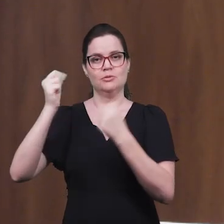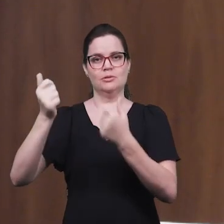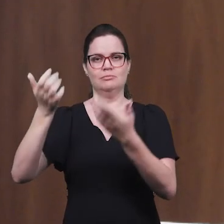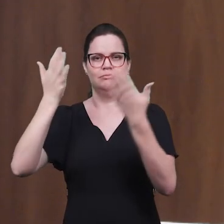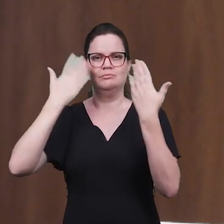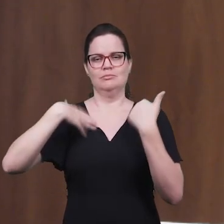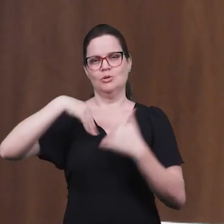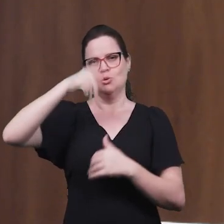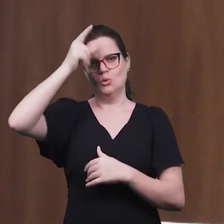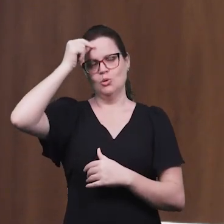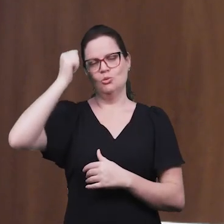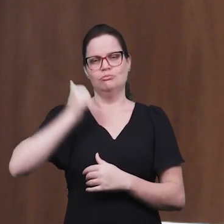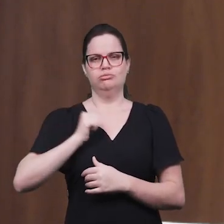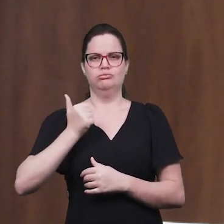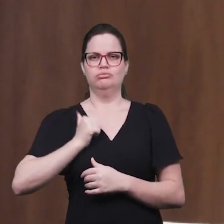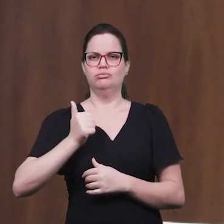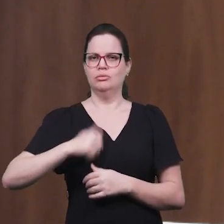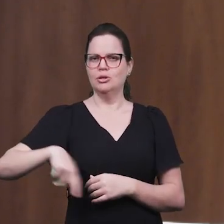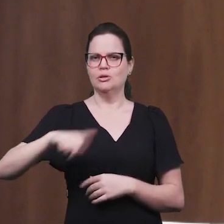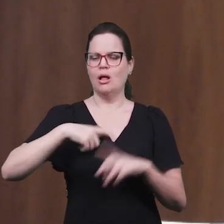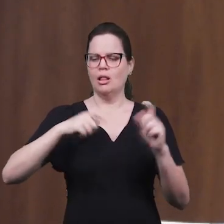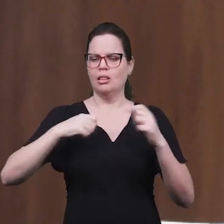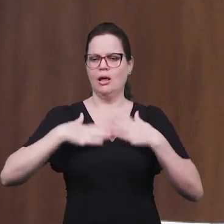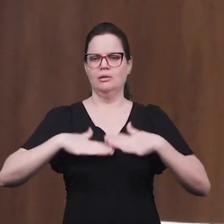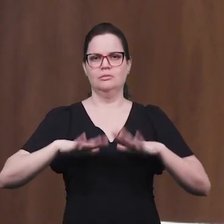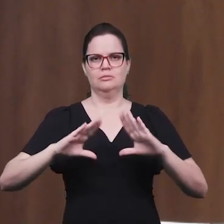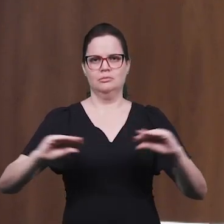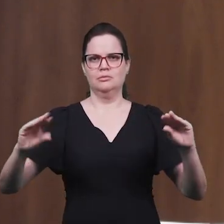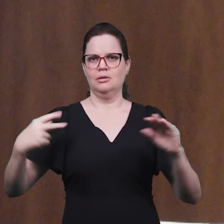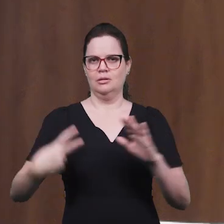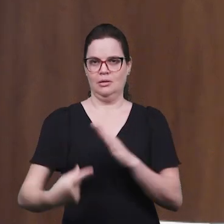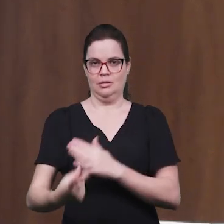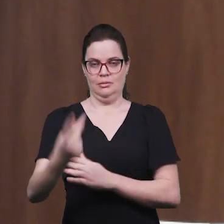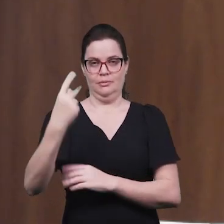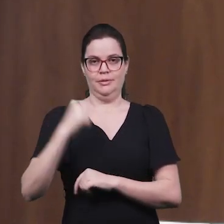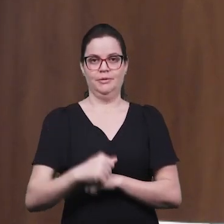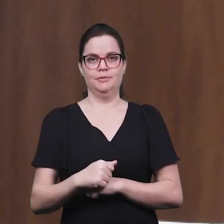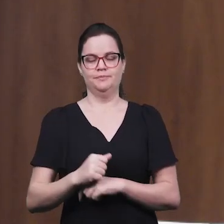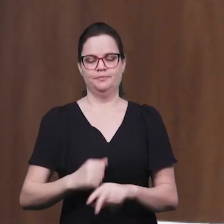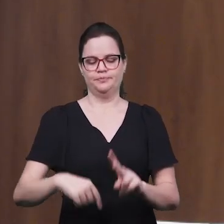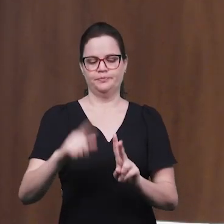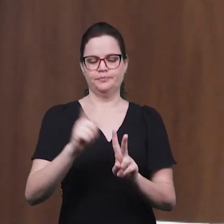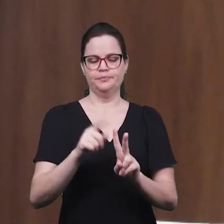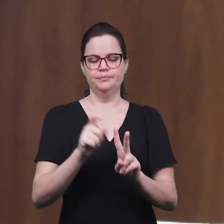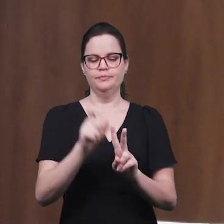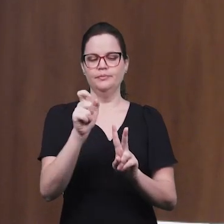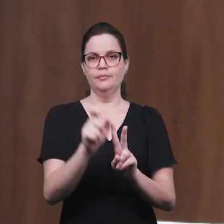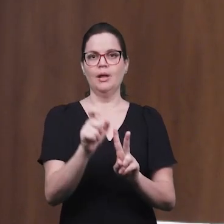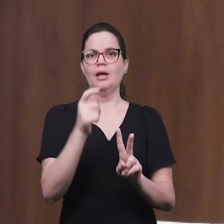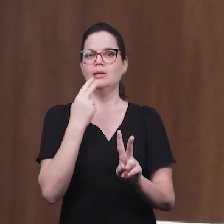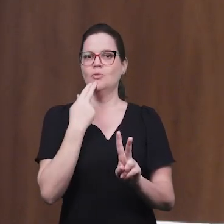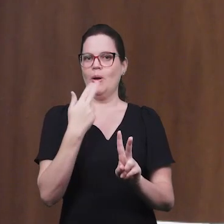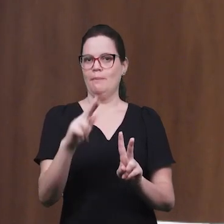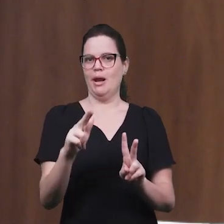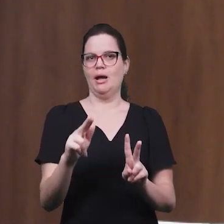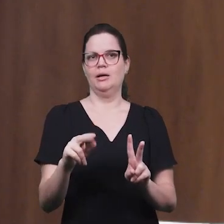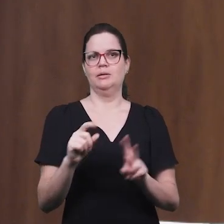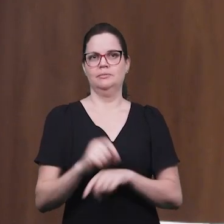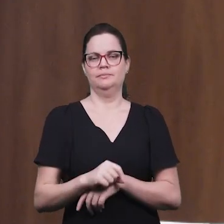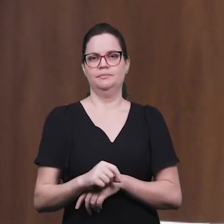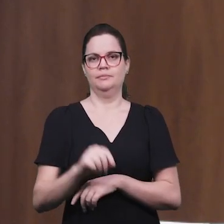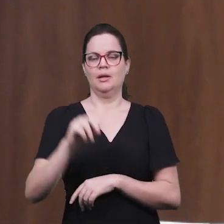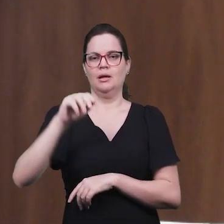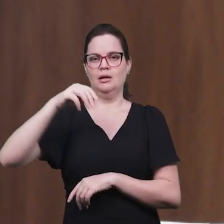vivas que levam o homem ao descanso eternal. A outra palavra, deserto, no hebraico,